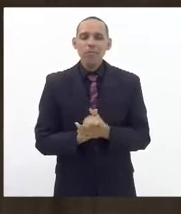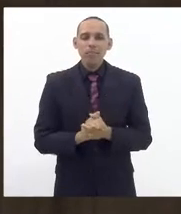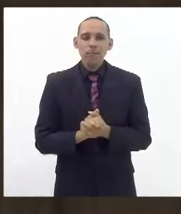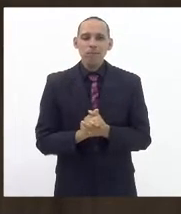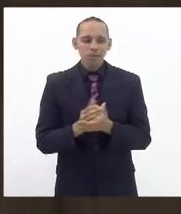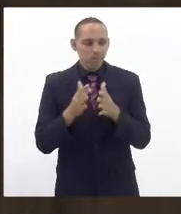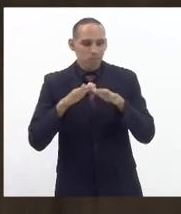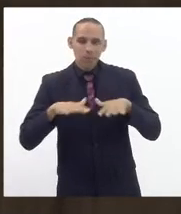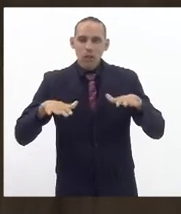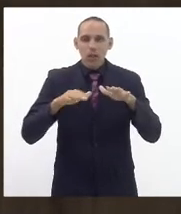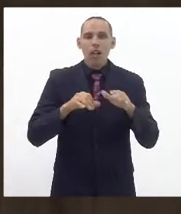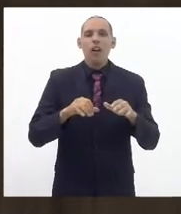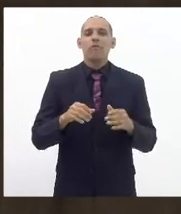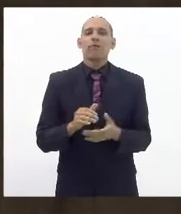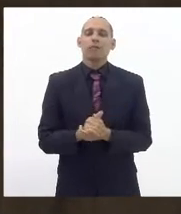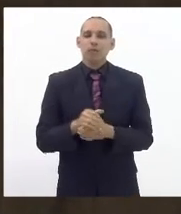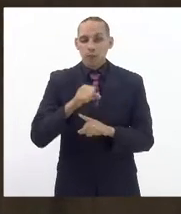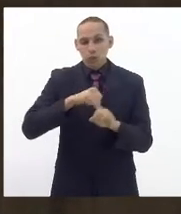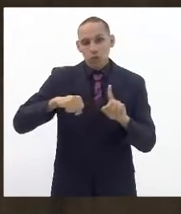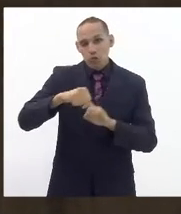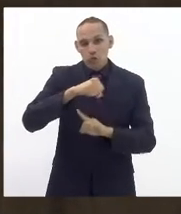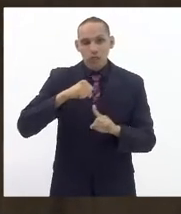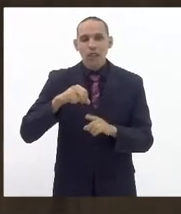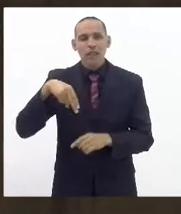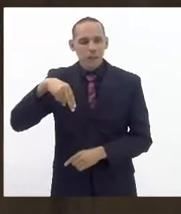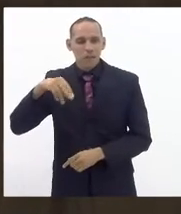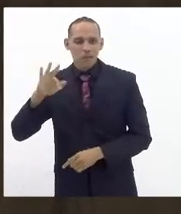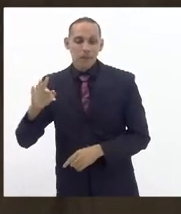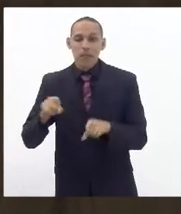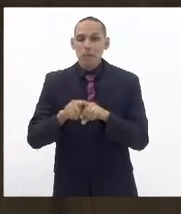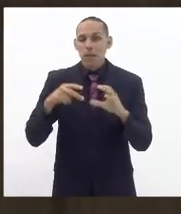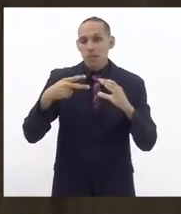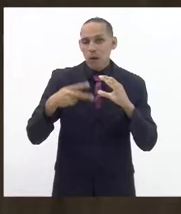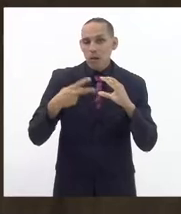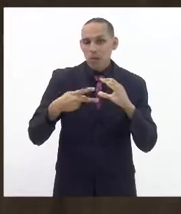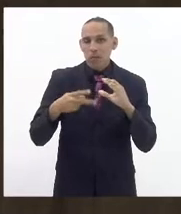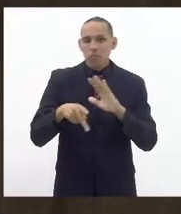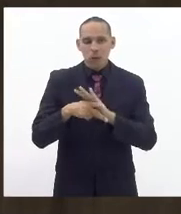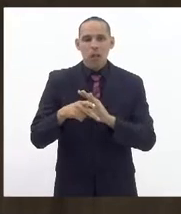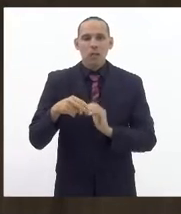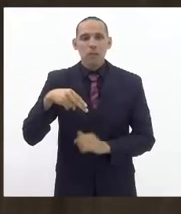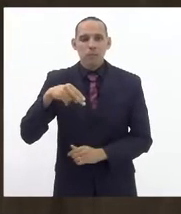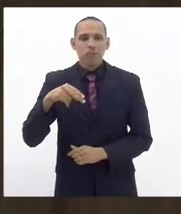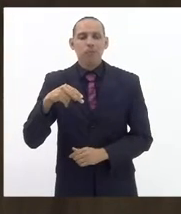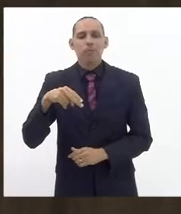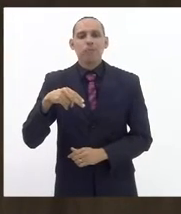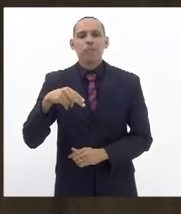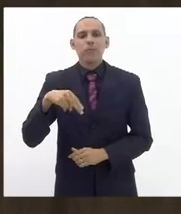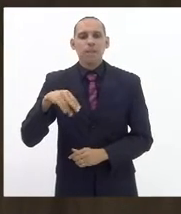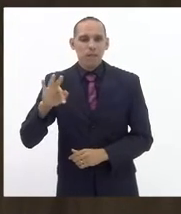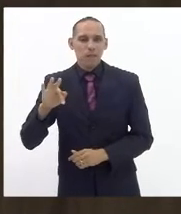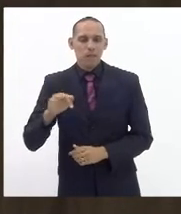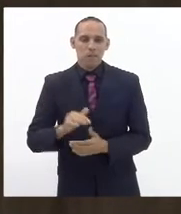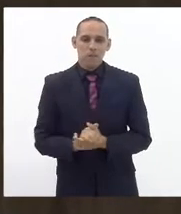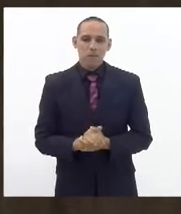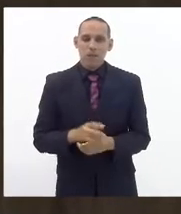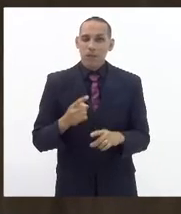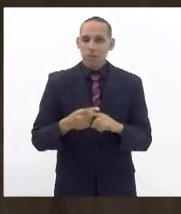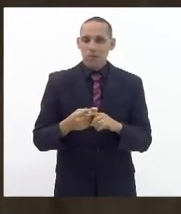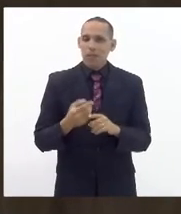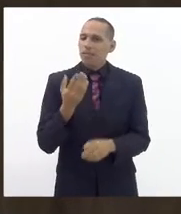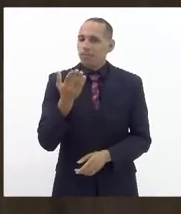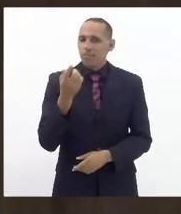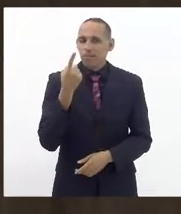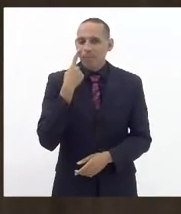sociedade friburguense e à Câmara de Vereadores de Friburgo, que Vossa Excelência foi